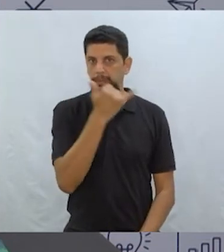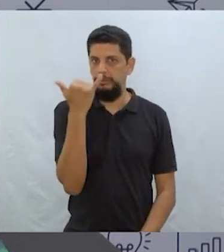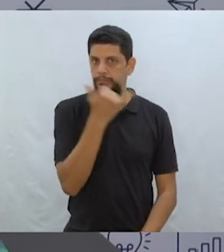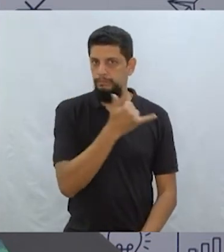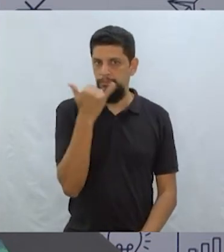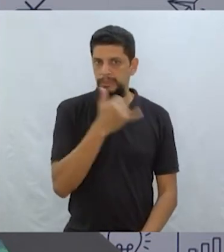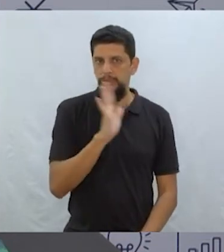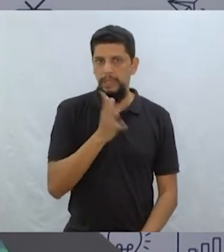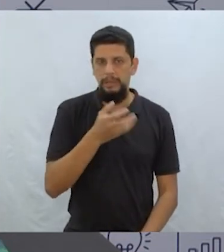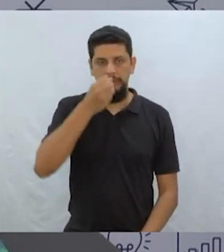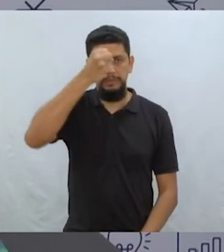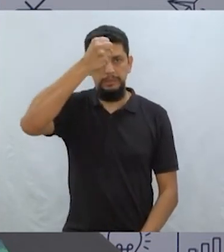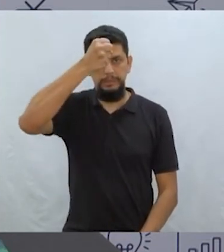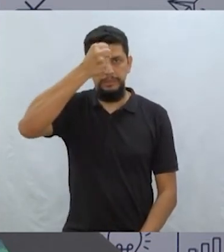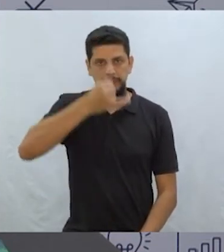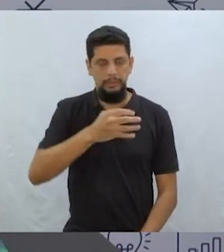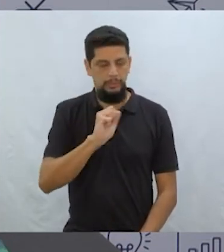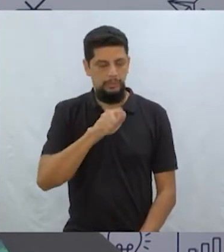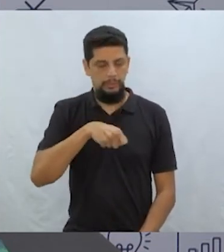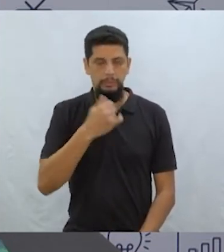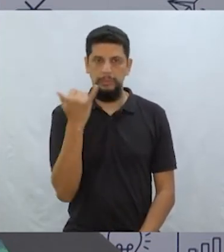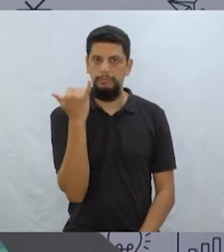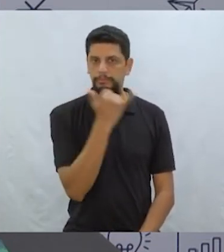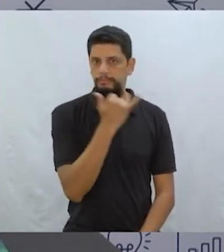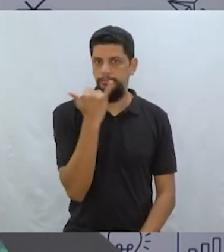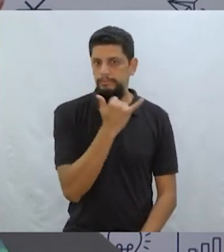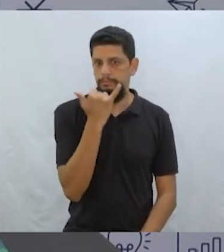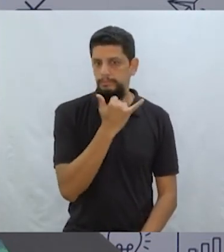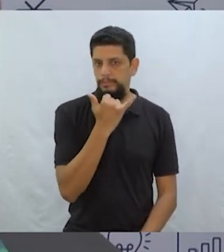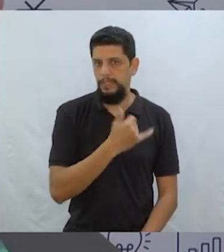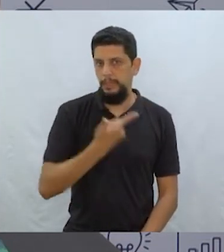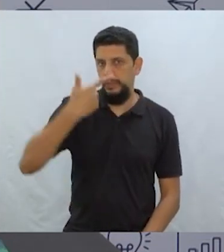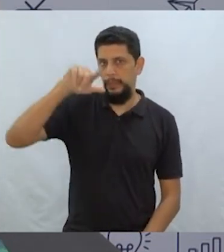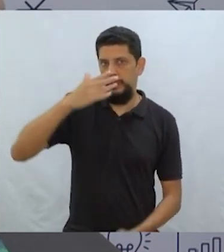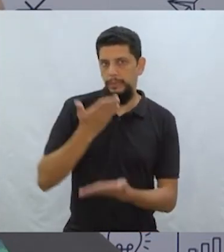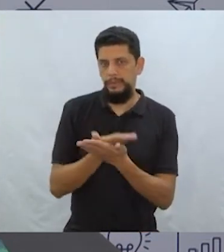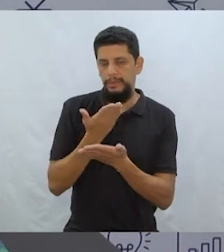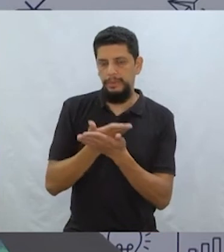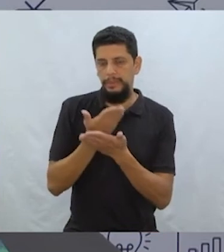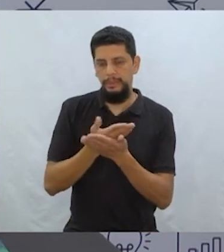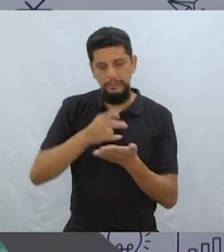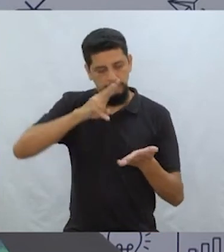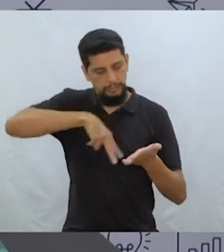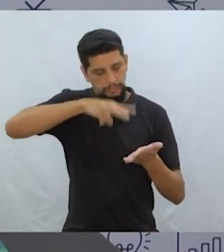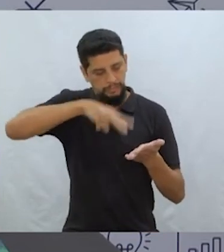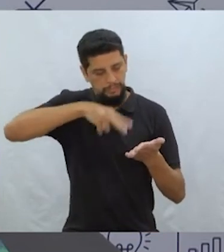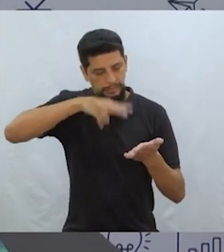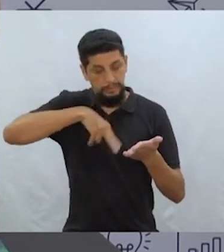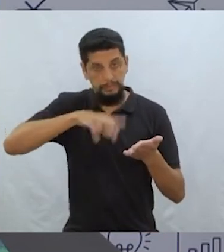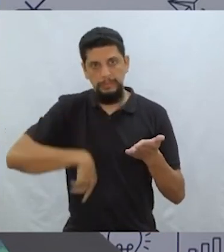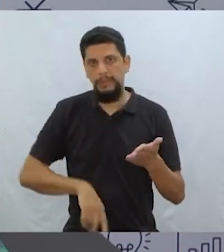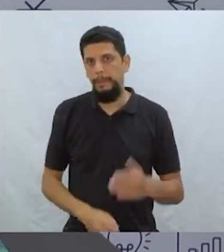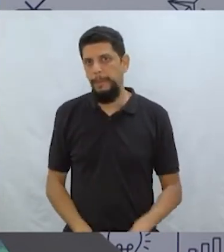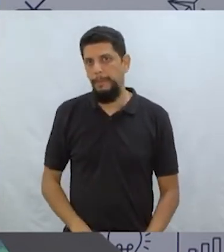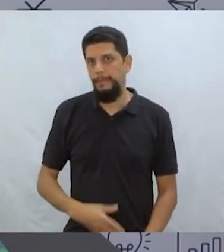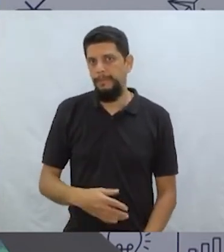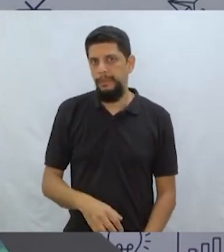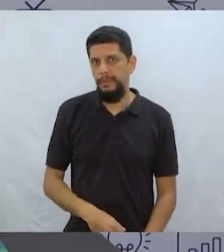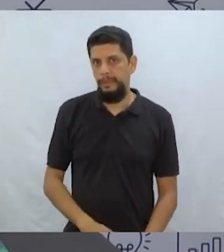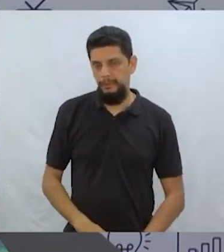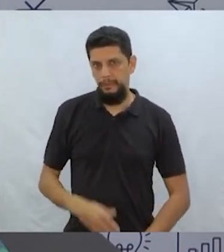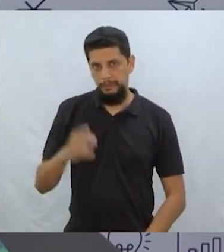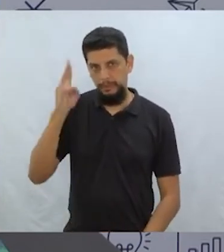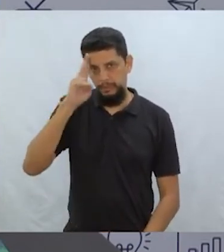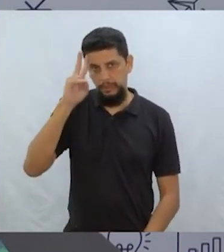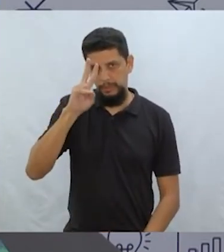né a gente já falou de algumas características do conto em uma outra aula quando Nós lemos aquele conto do Lolo